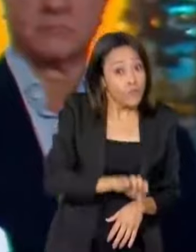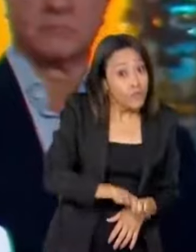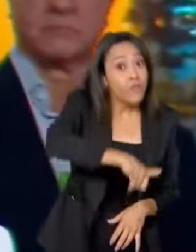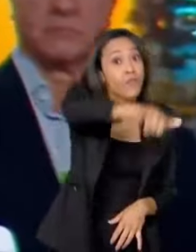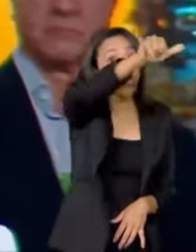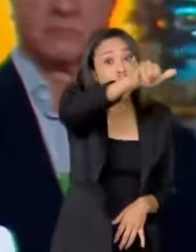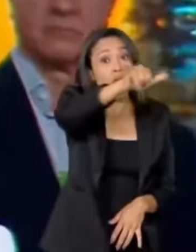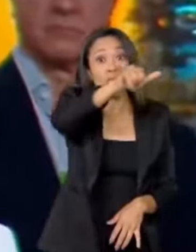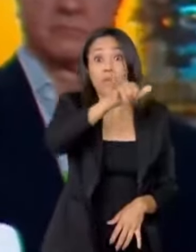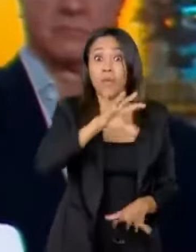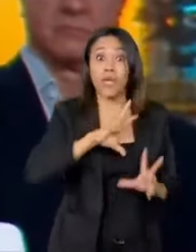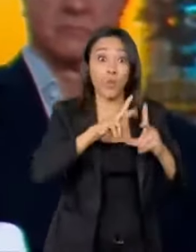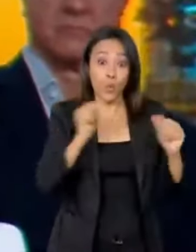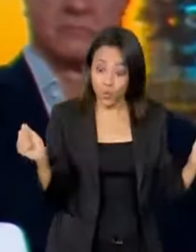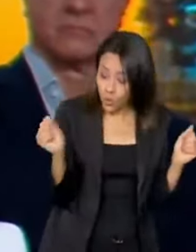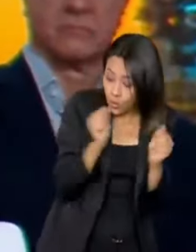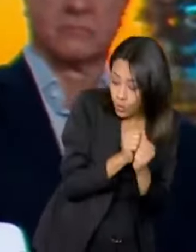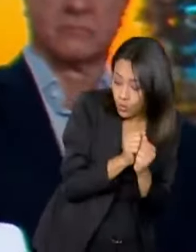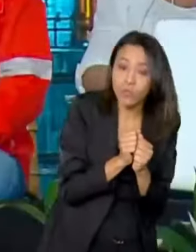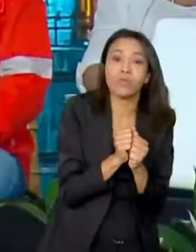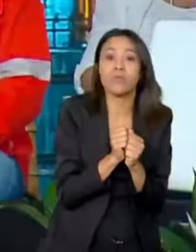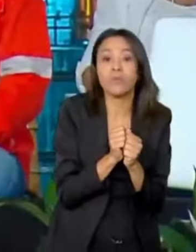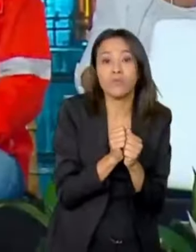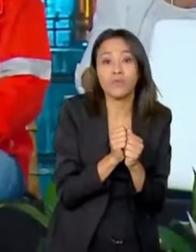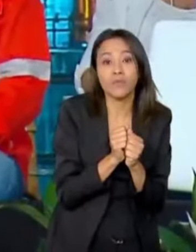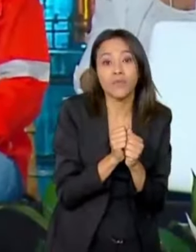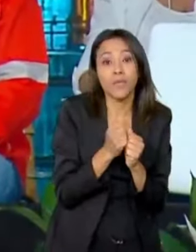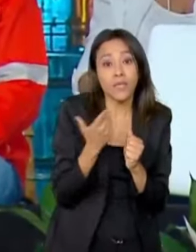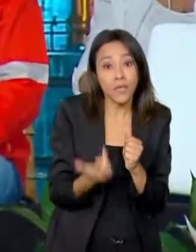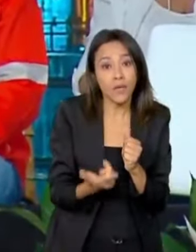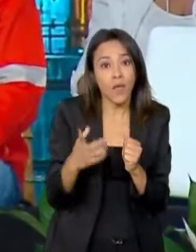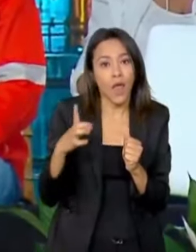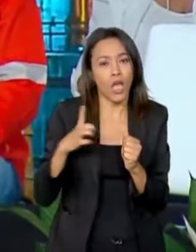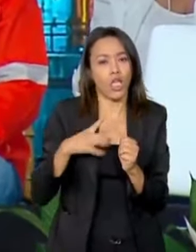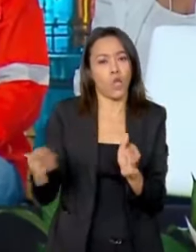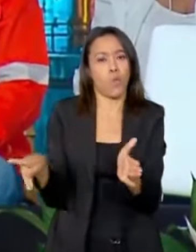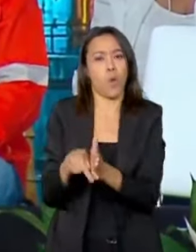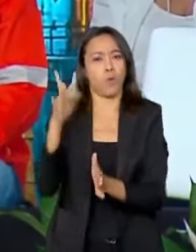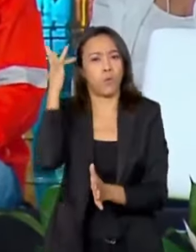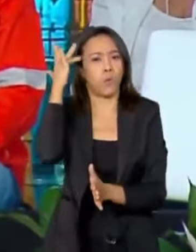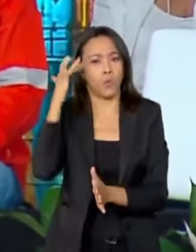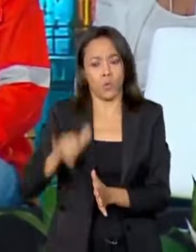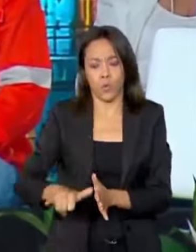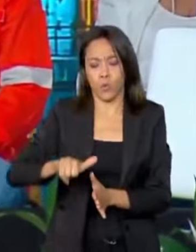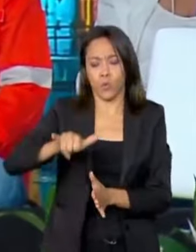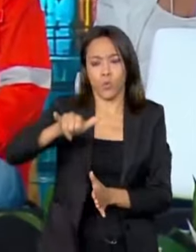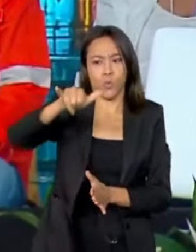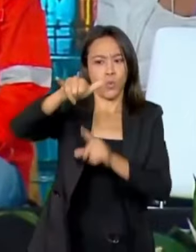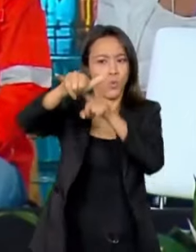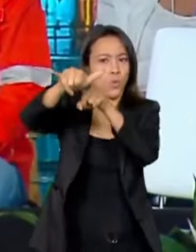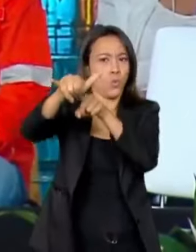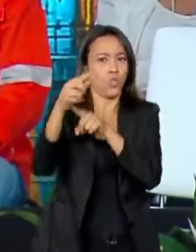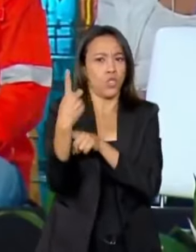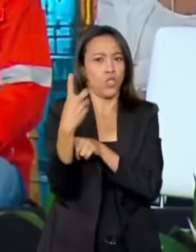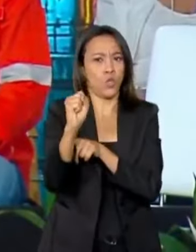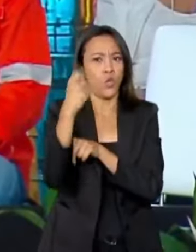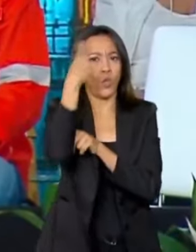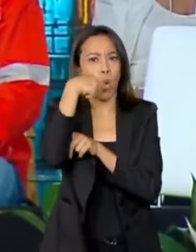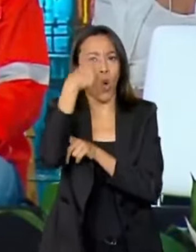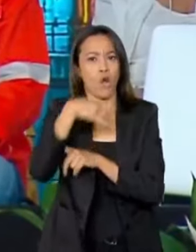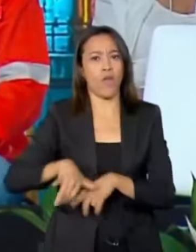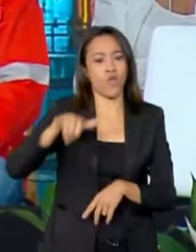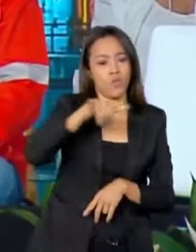para todas as viagens que eu fazia. Ele não, ele tem um Gulfstream com 18 horas de autonomia, que vai de São